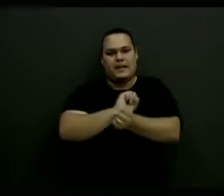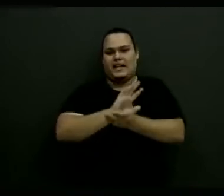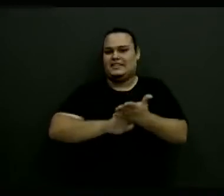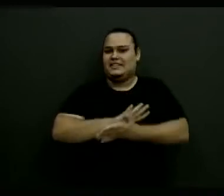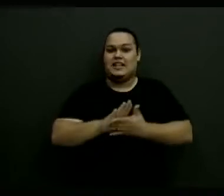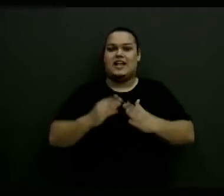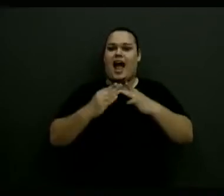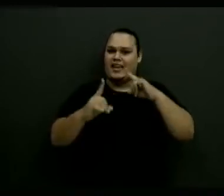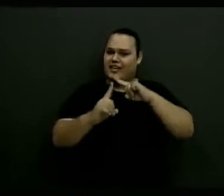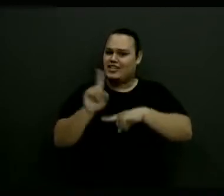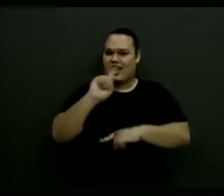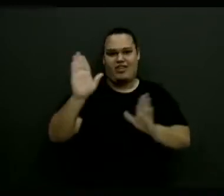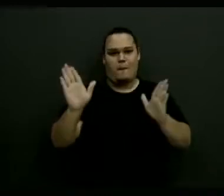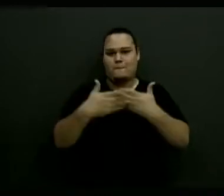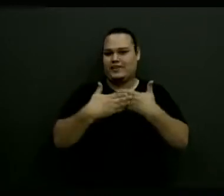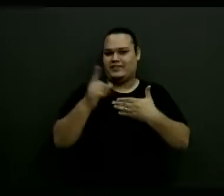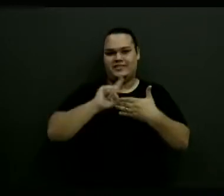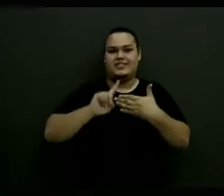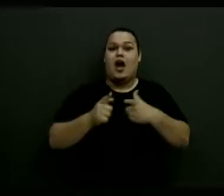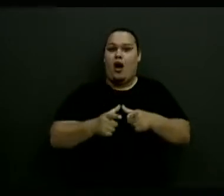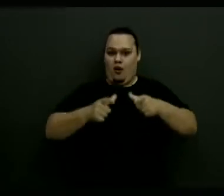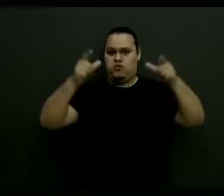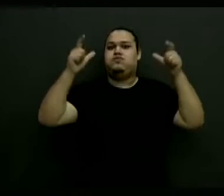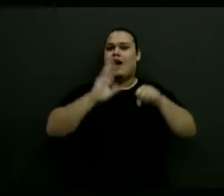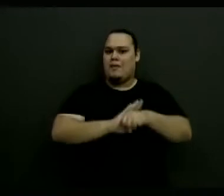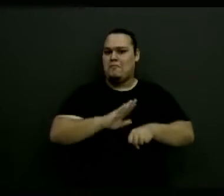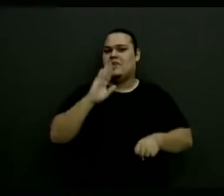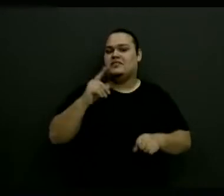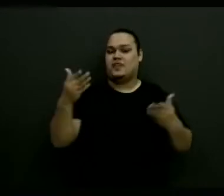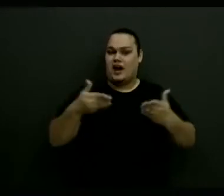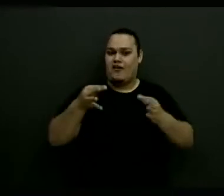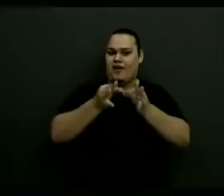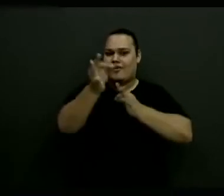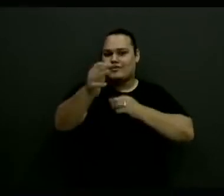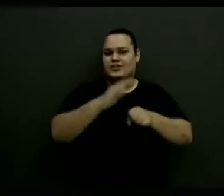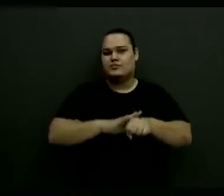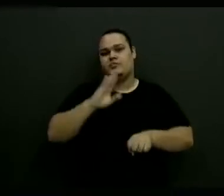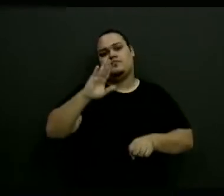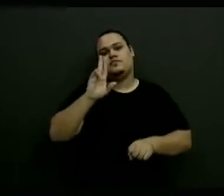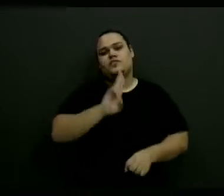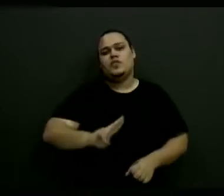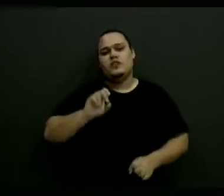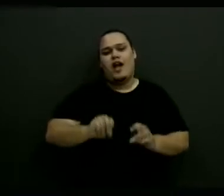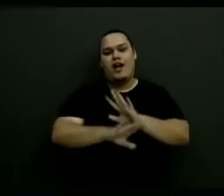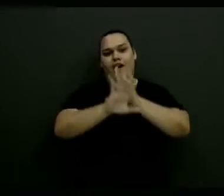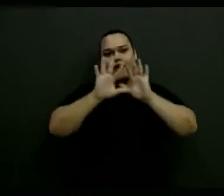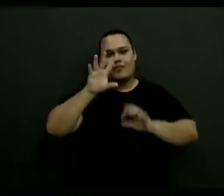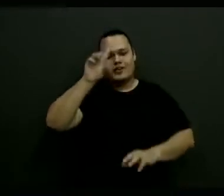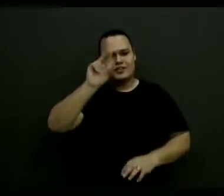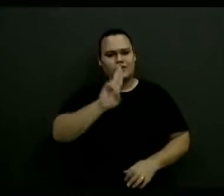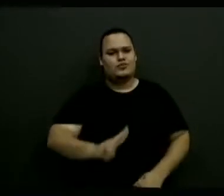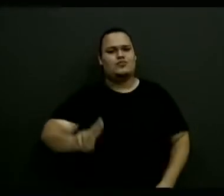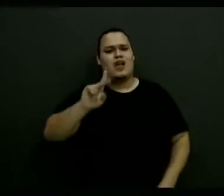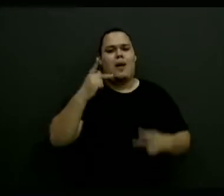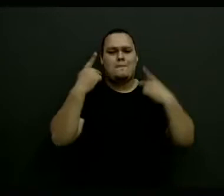se multiplicou. E nós estamos chegando longe agora, né? Para a glória de Deus. E nós louvamos a Deus pela